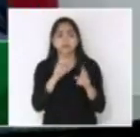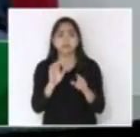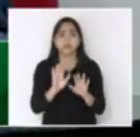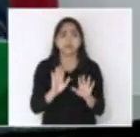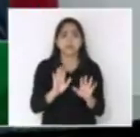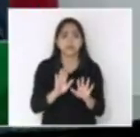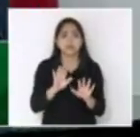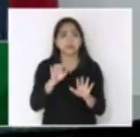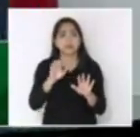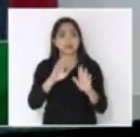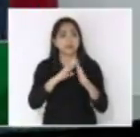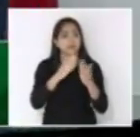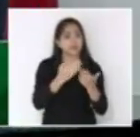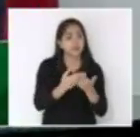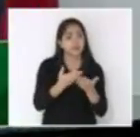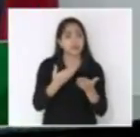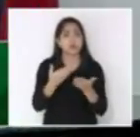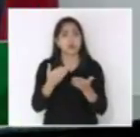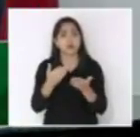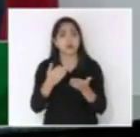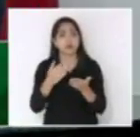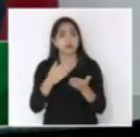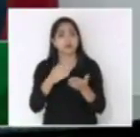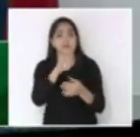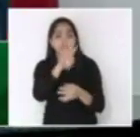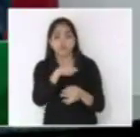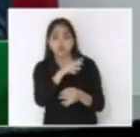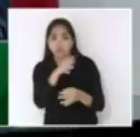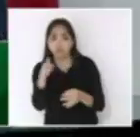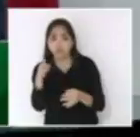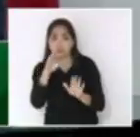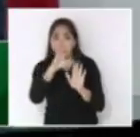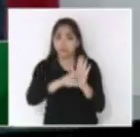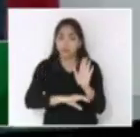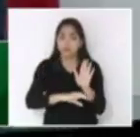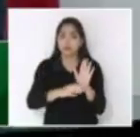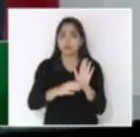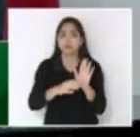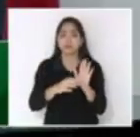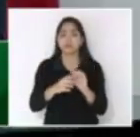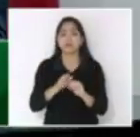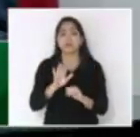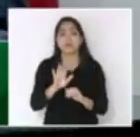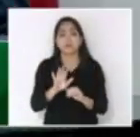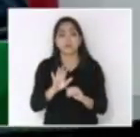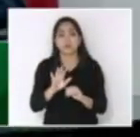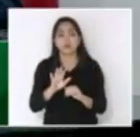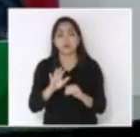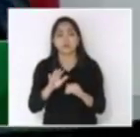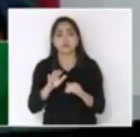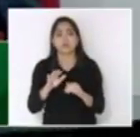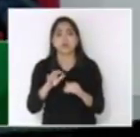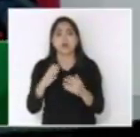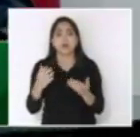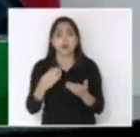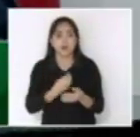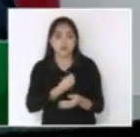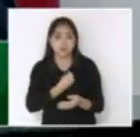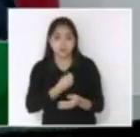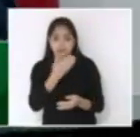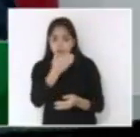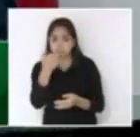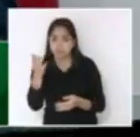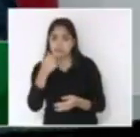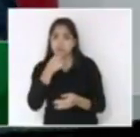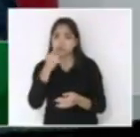nas escolas, no nosso currículo e nas nossas mentes. Então, a presença dos senhores e das